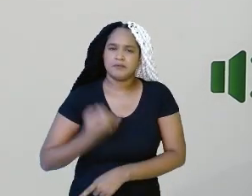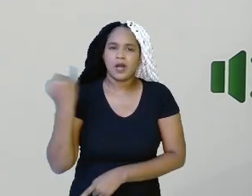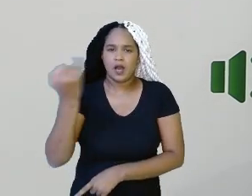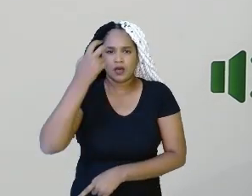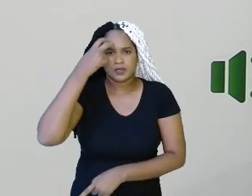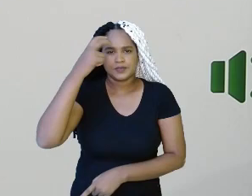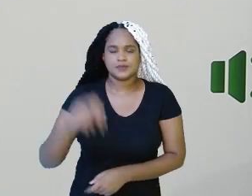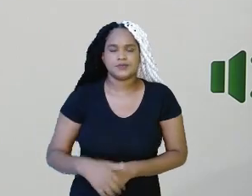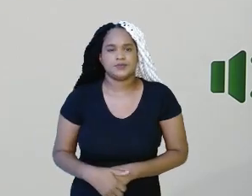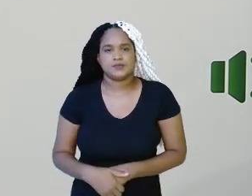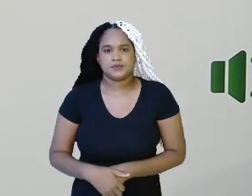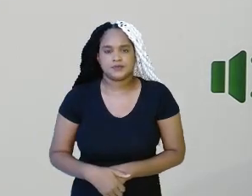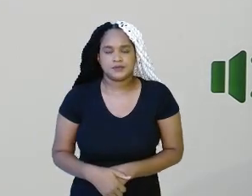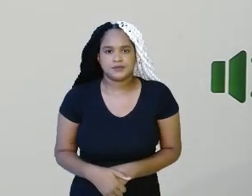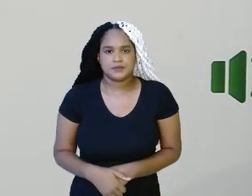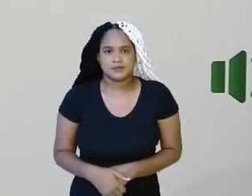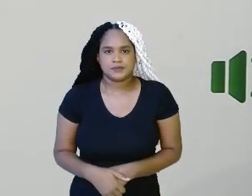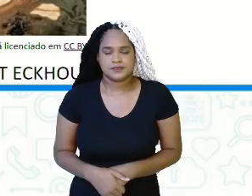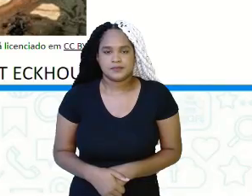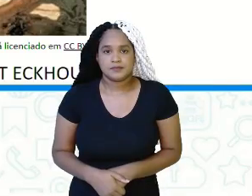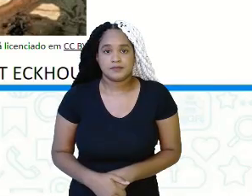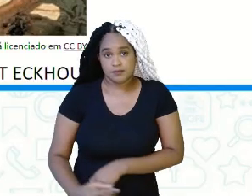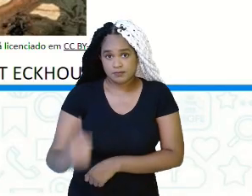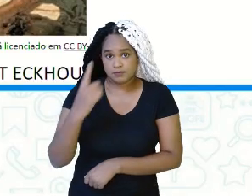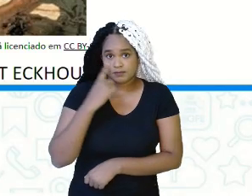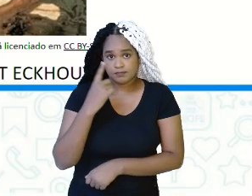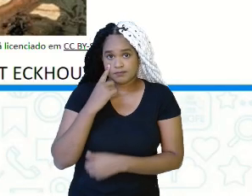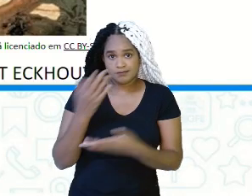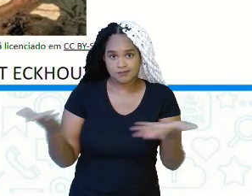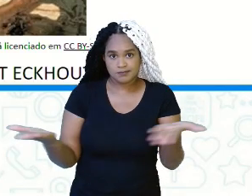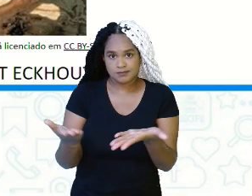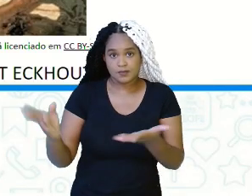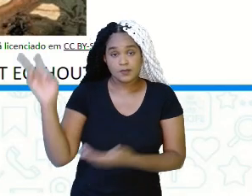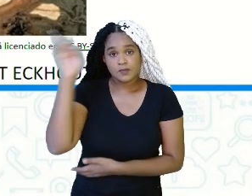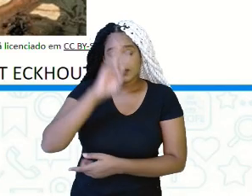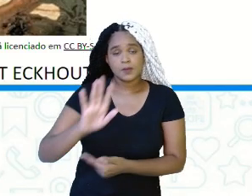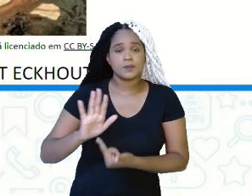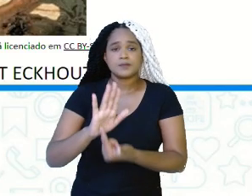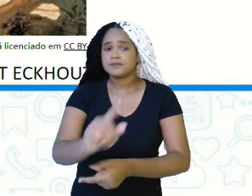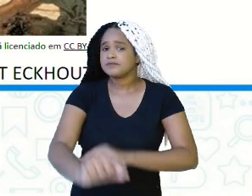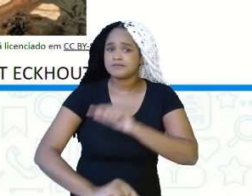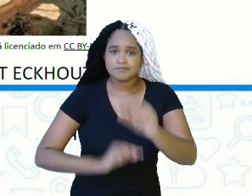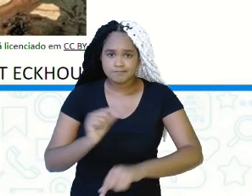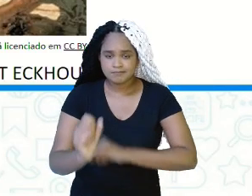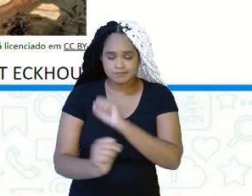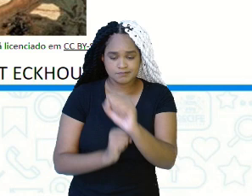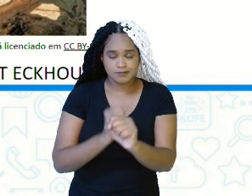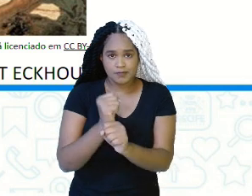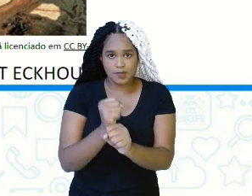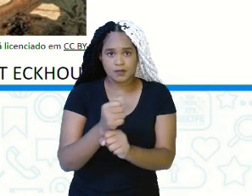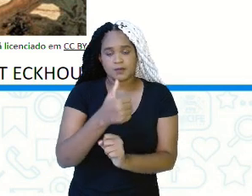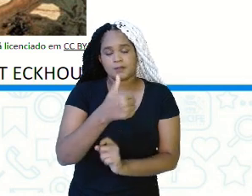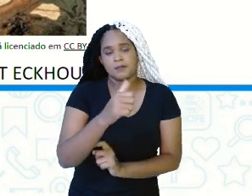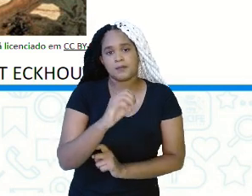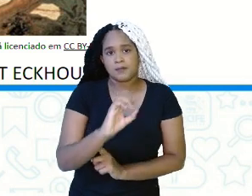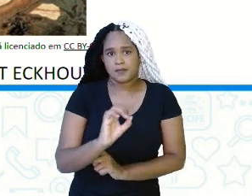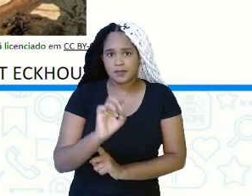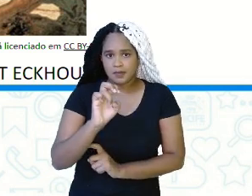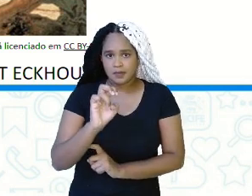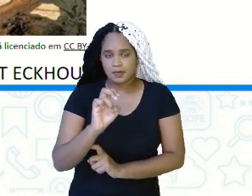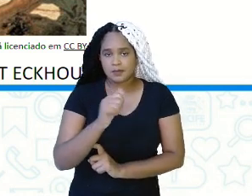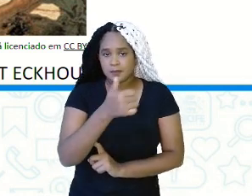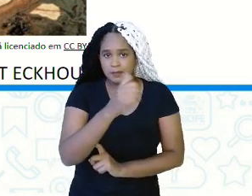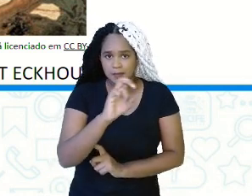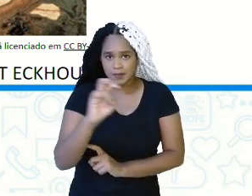isso. Olha só, o que aconteceu, o que a história nos fala? Que no ano de 1500, os